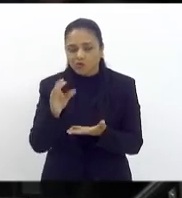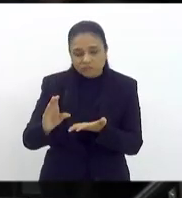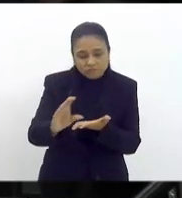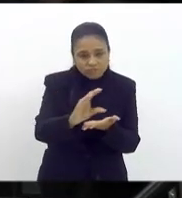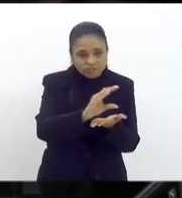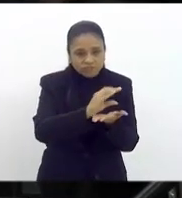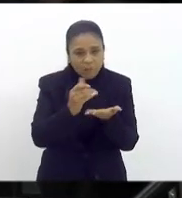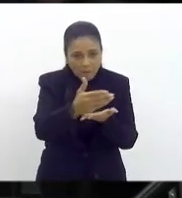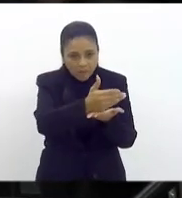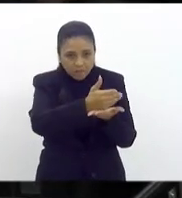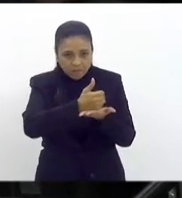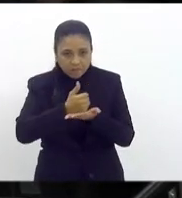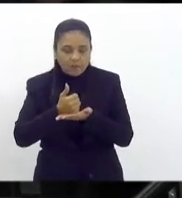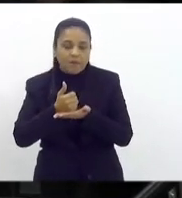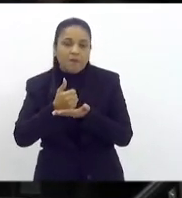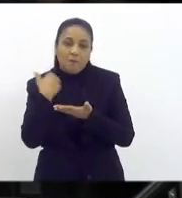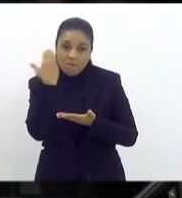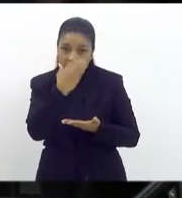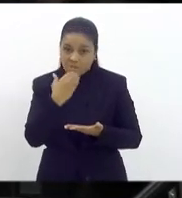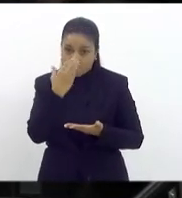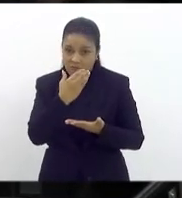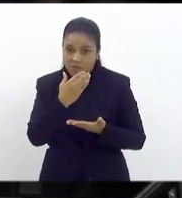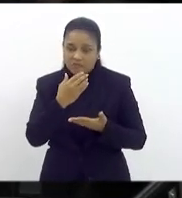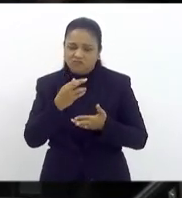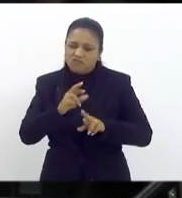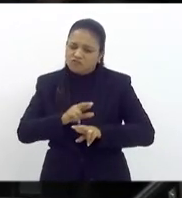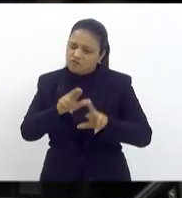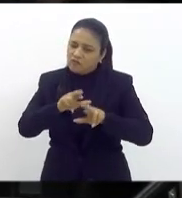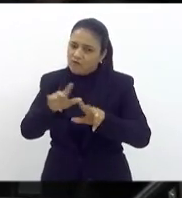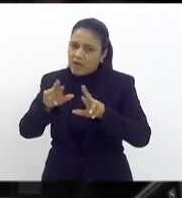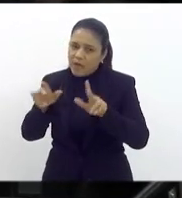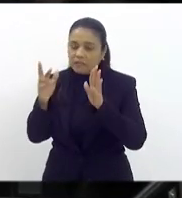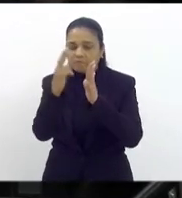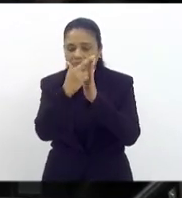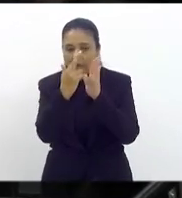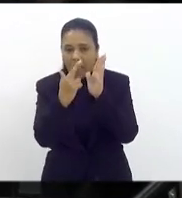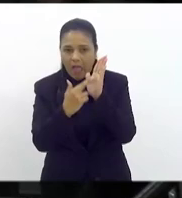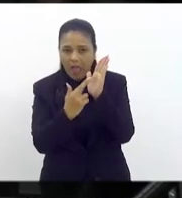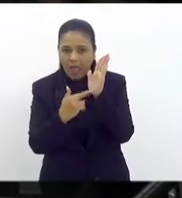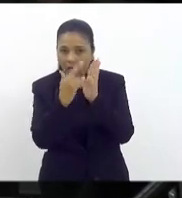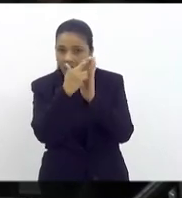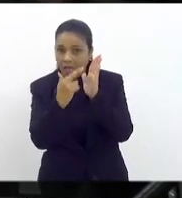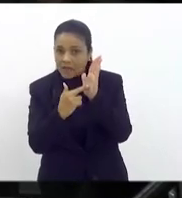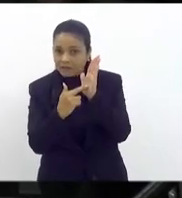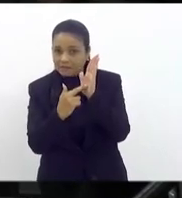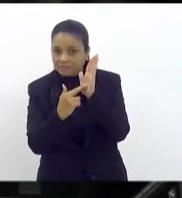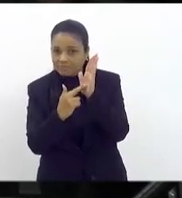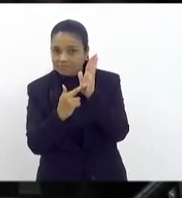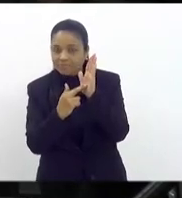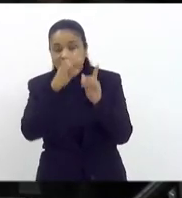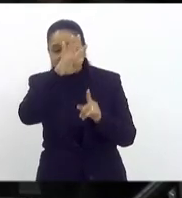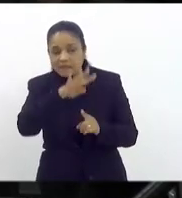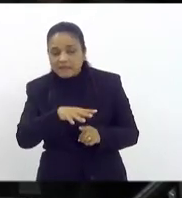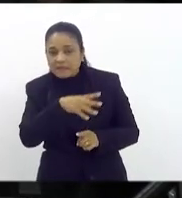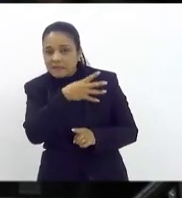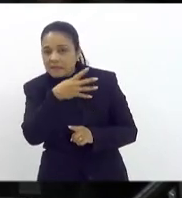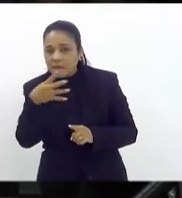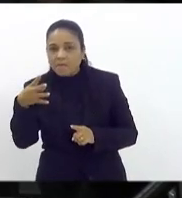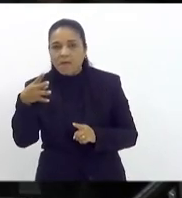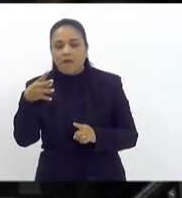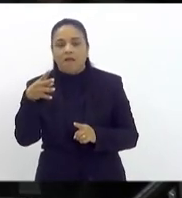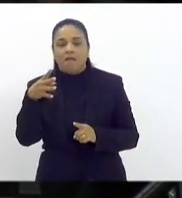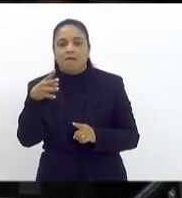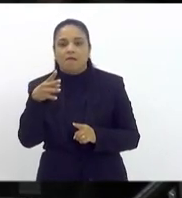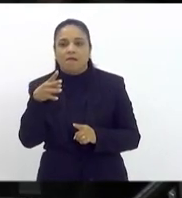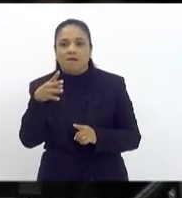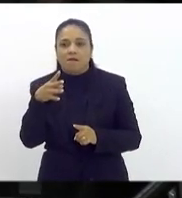execução pública musical, há diferentes critérios que estão previstos no... Onde estão esses critérios? Na tabela apresentada pelo